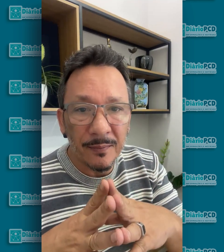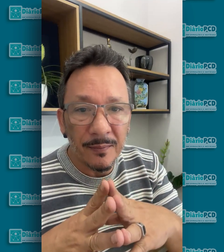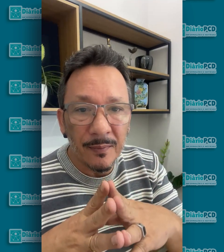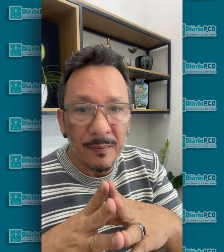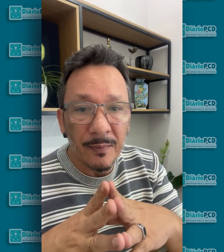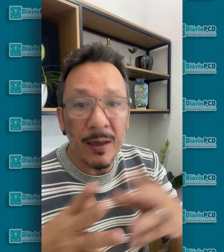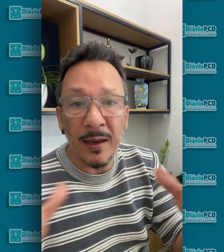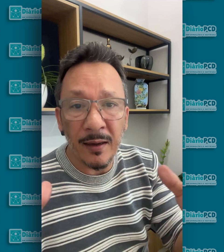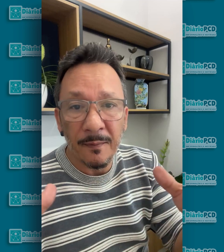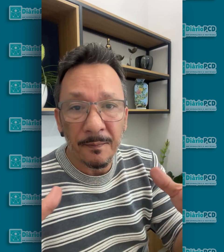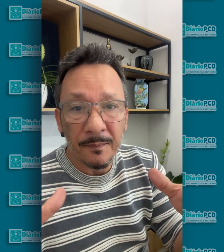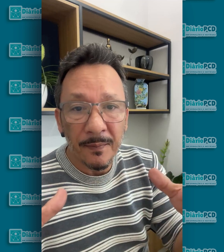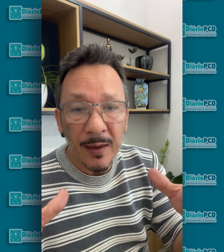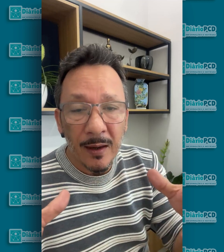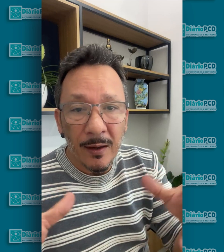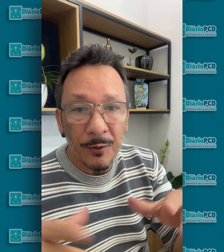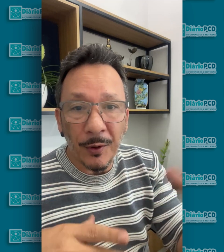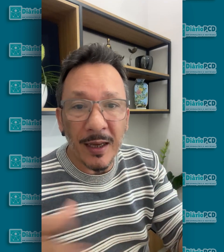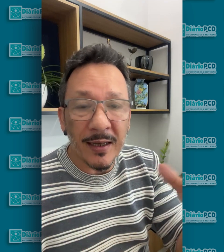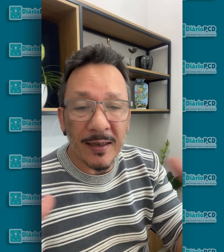federação. E aí,